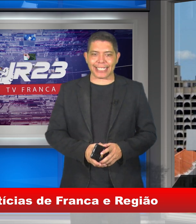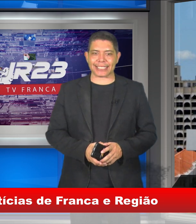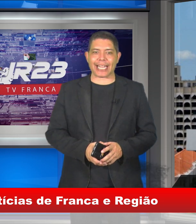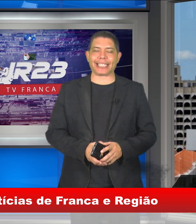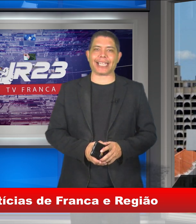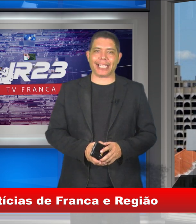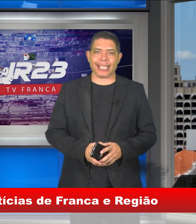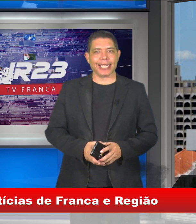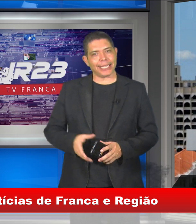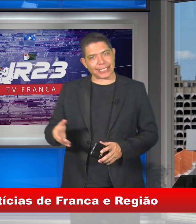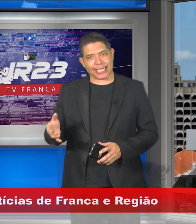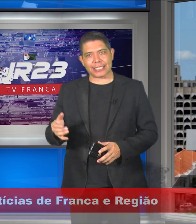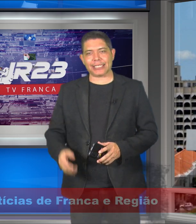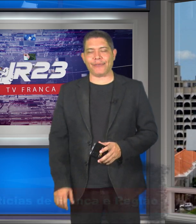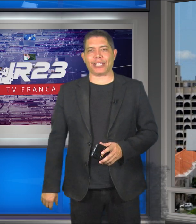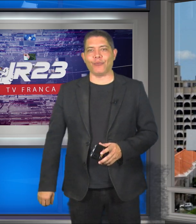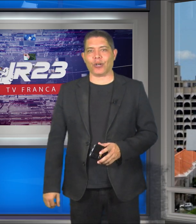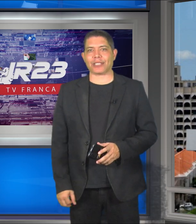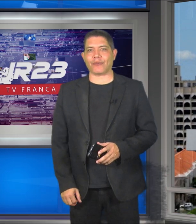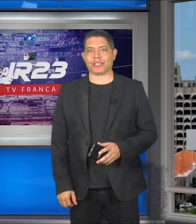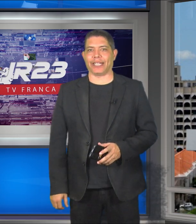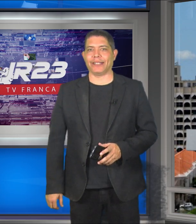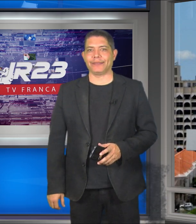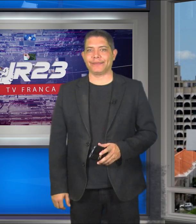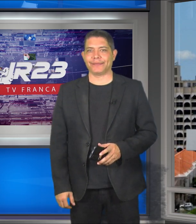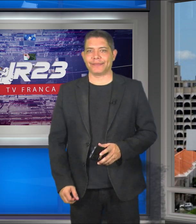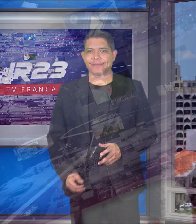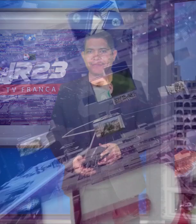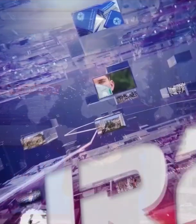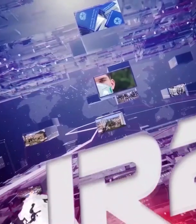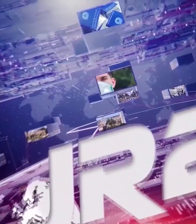esporte é destaque aqui na tela da TV que mostra você.